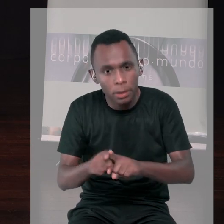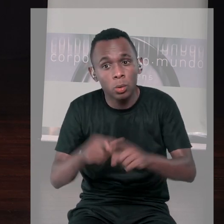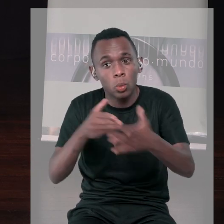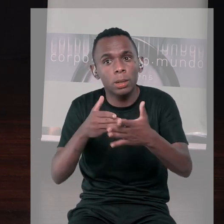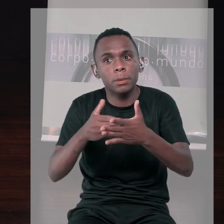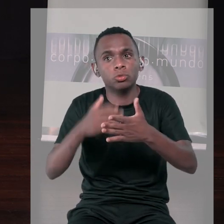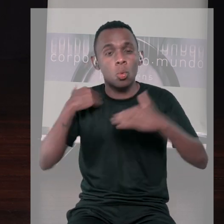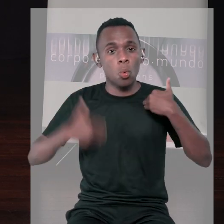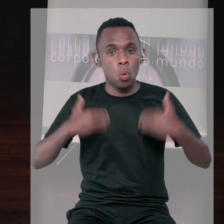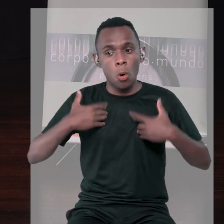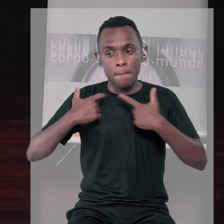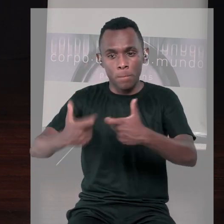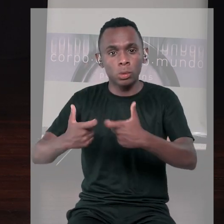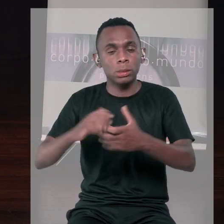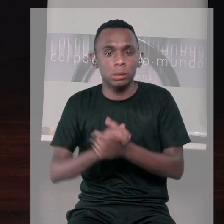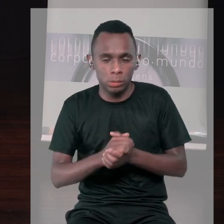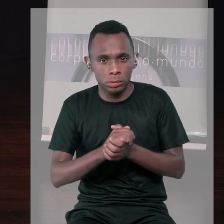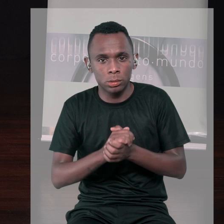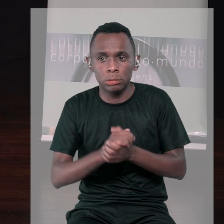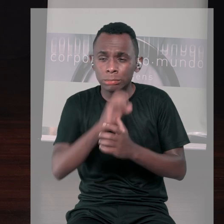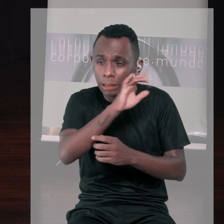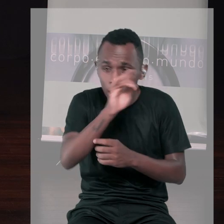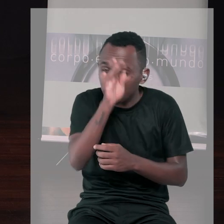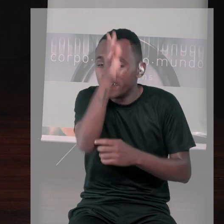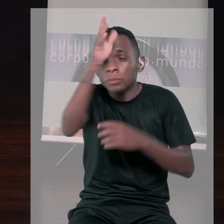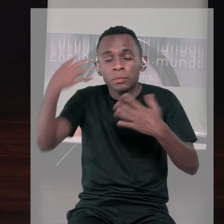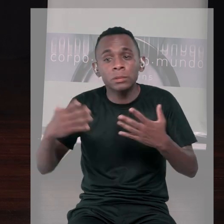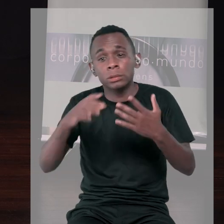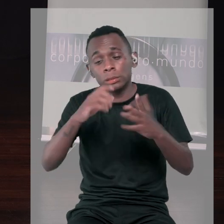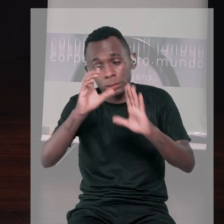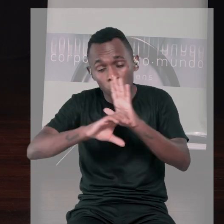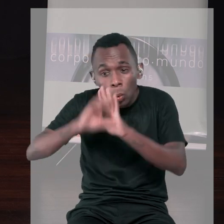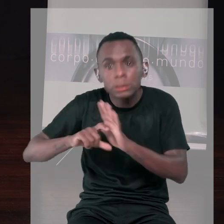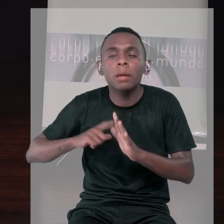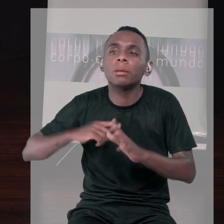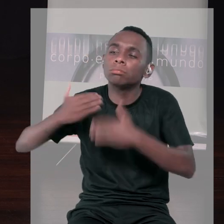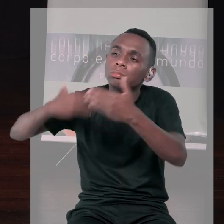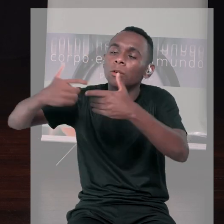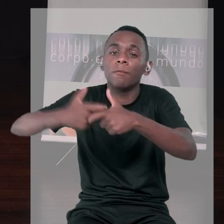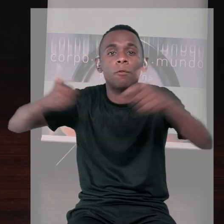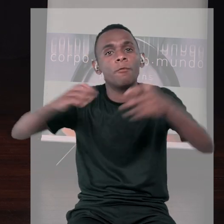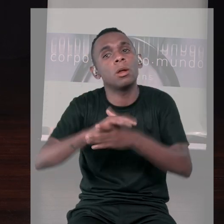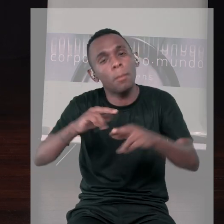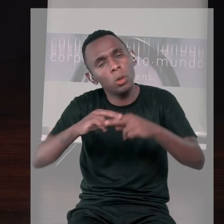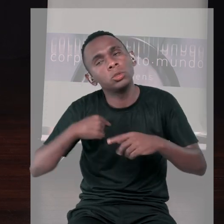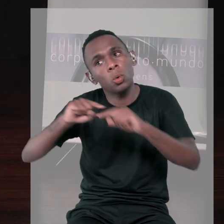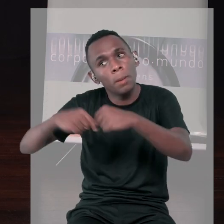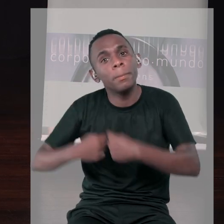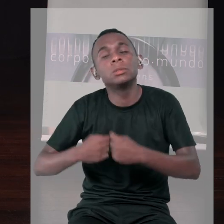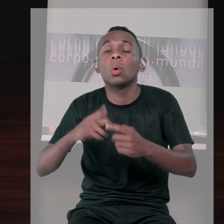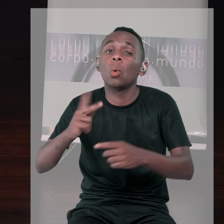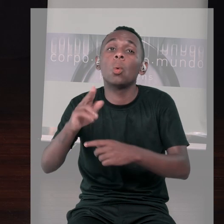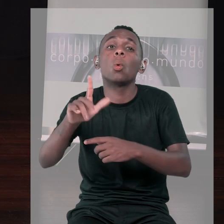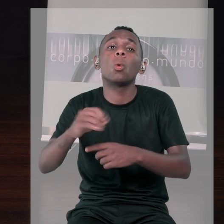suas várias... Cada um desses termos tem gradações. Por isso eu tomei emprestado do professor Hugo a ideia da guerra civil fria, mas ela continua